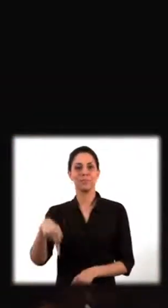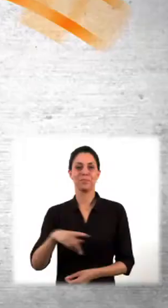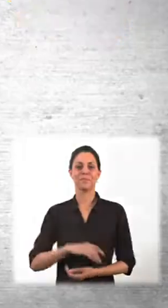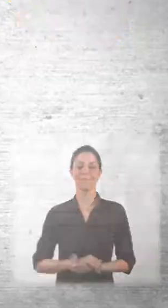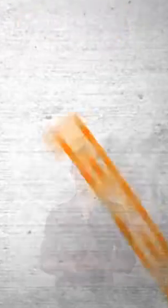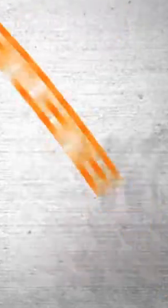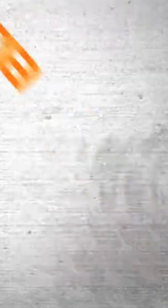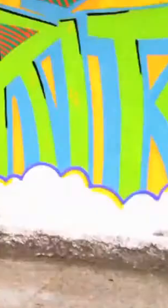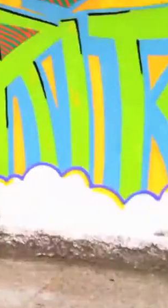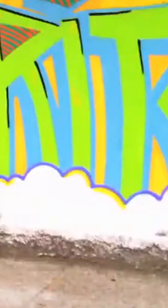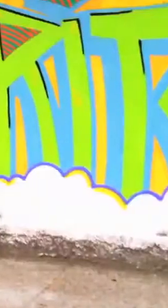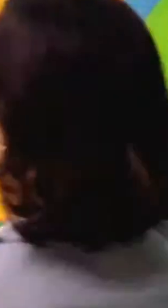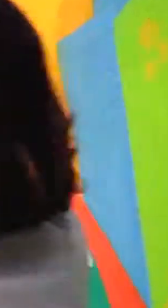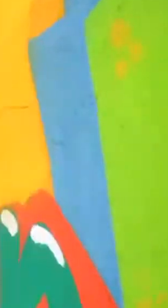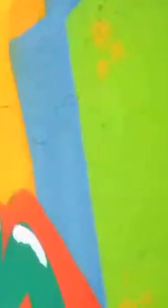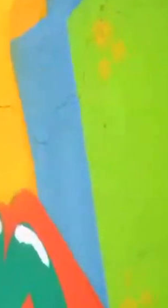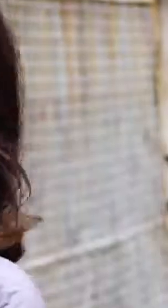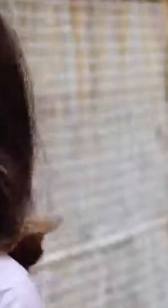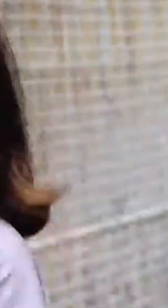professora.